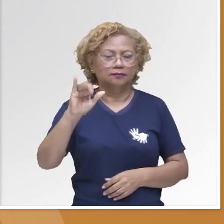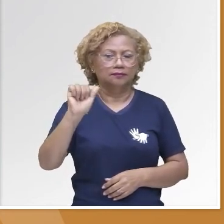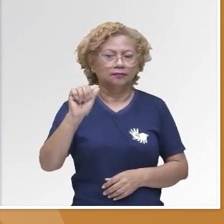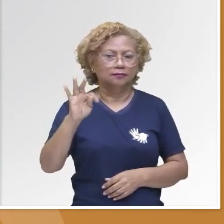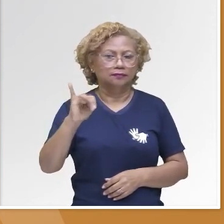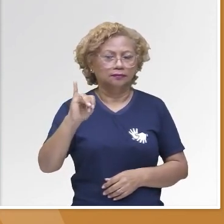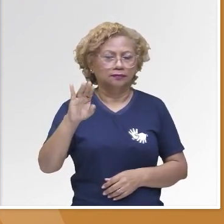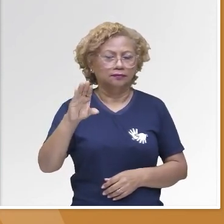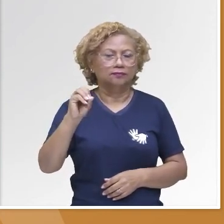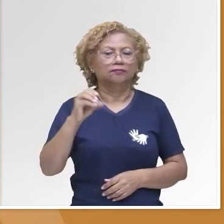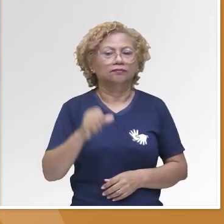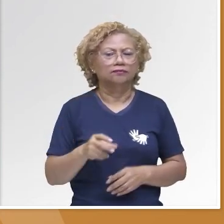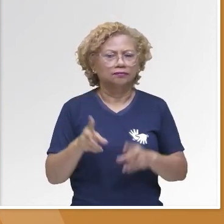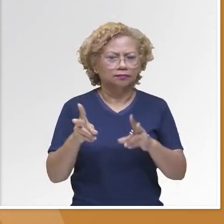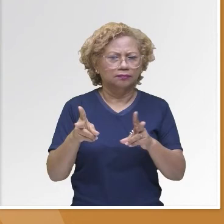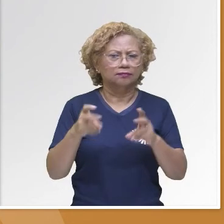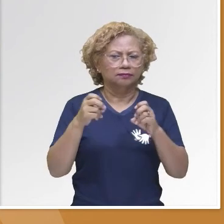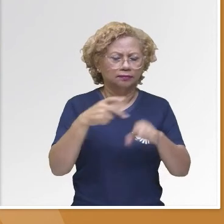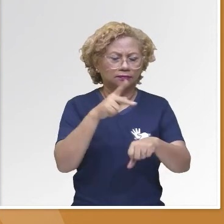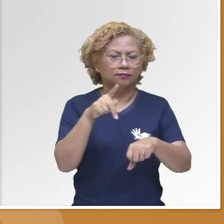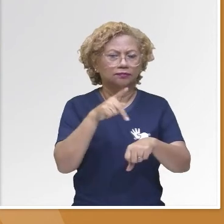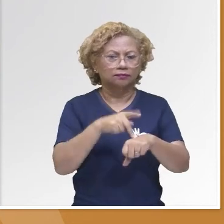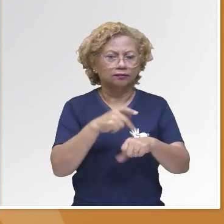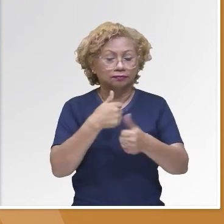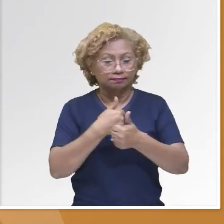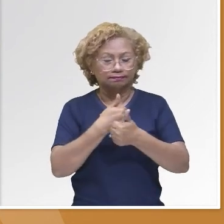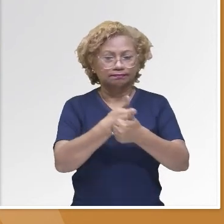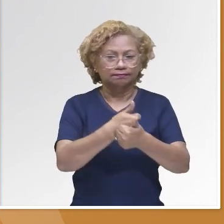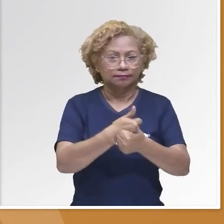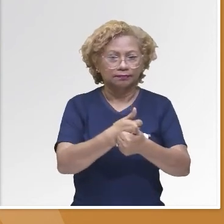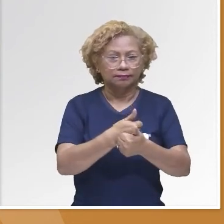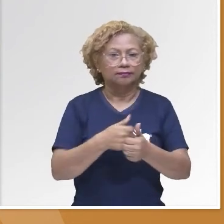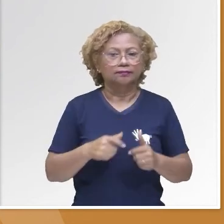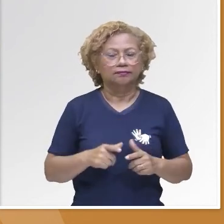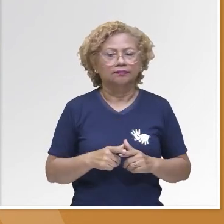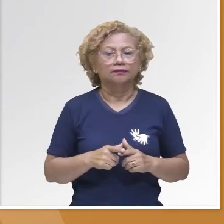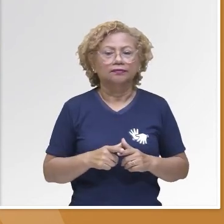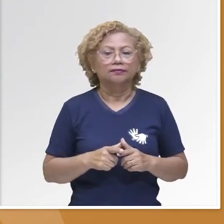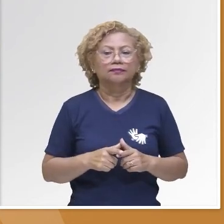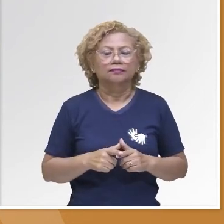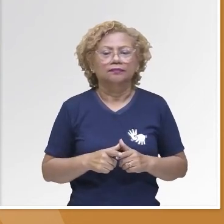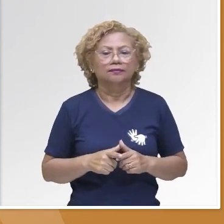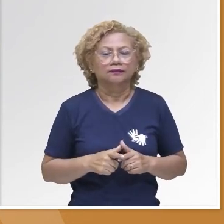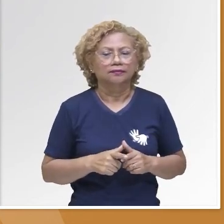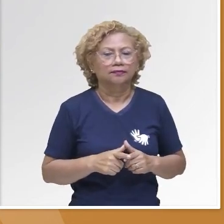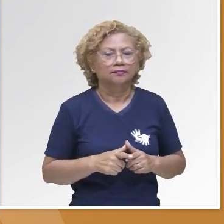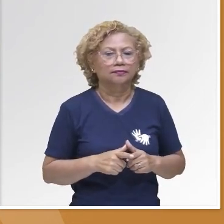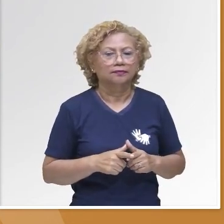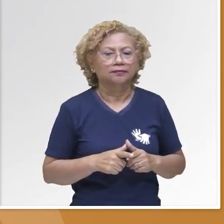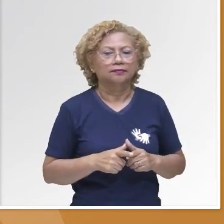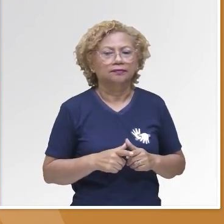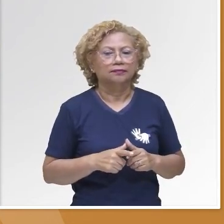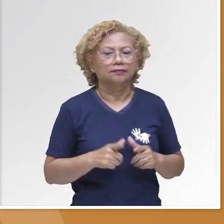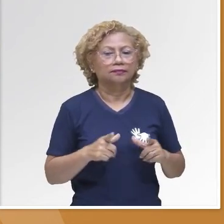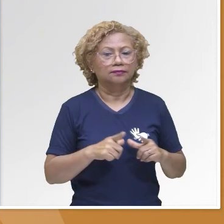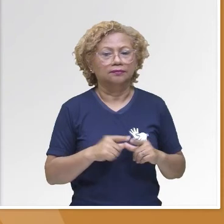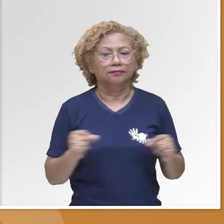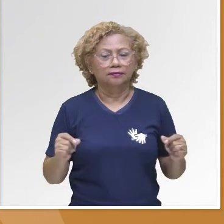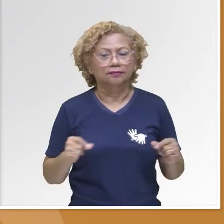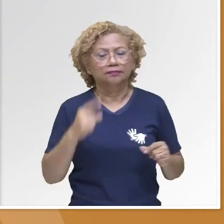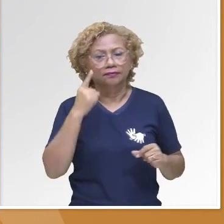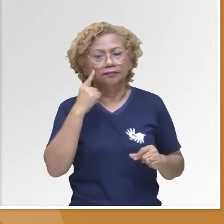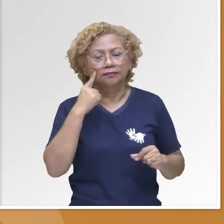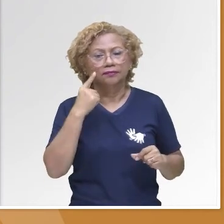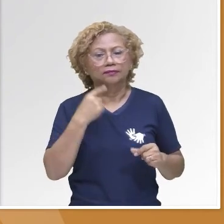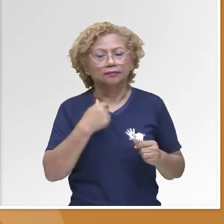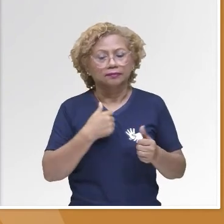a Tailândia, né, Vietnã, a Malásia e as Filipinas, tá? Então,